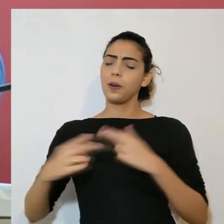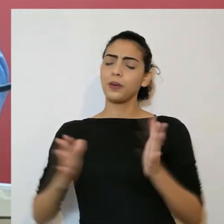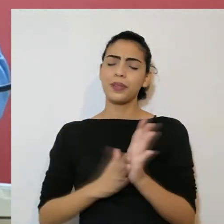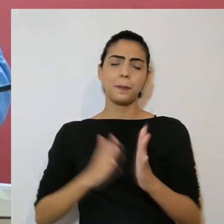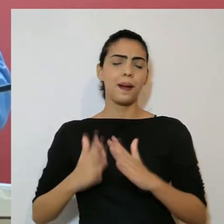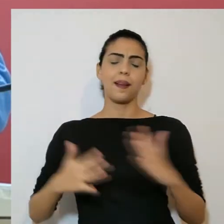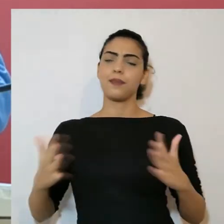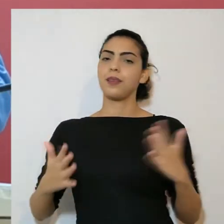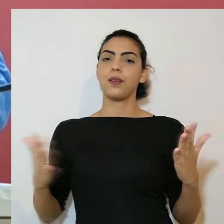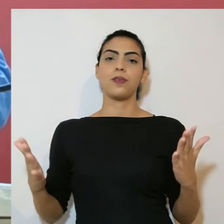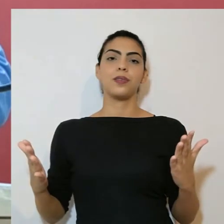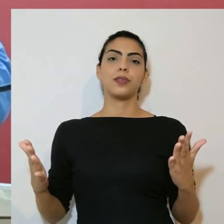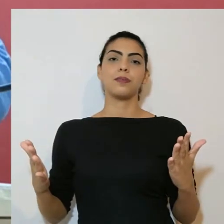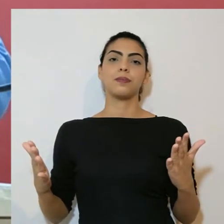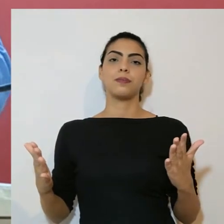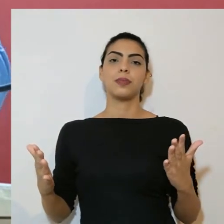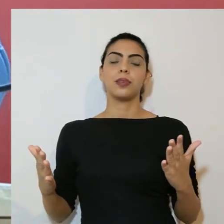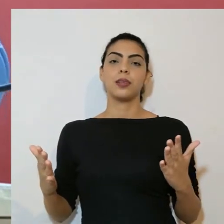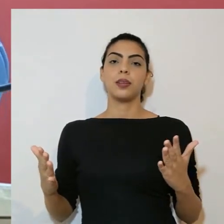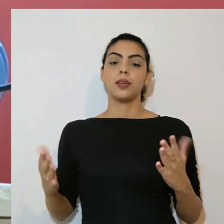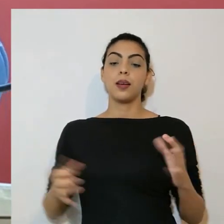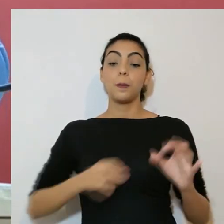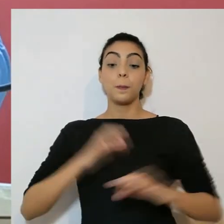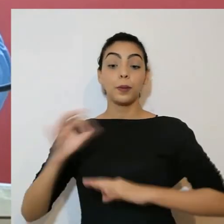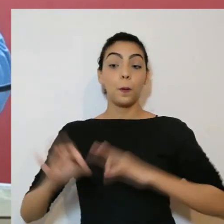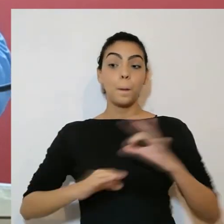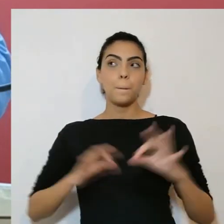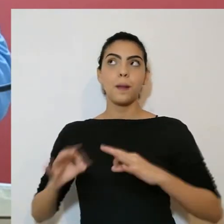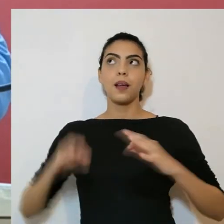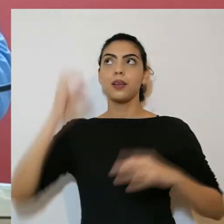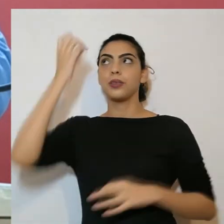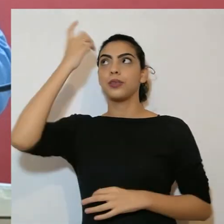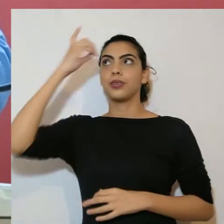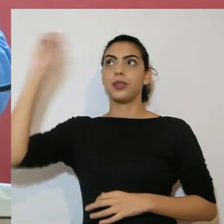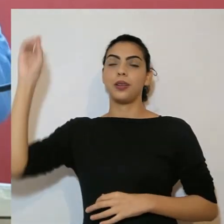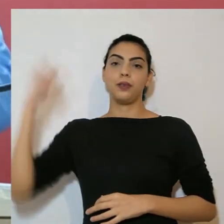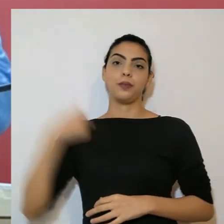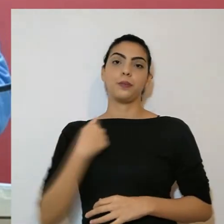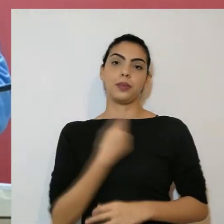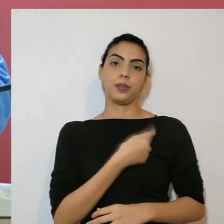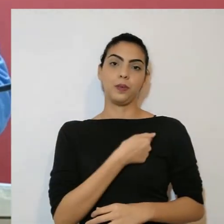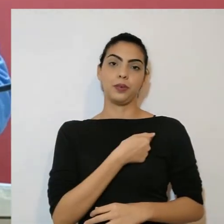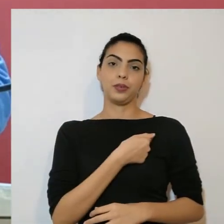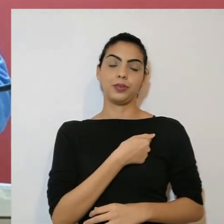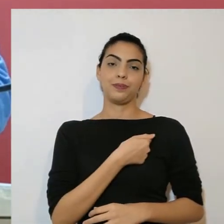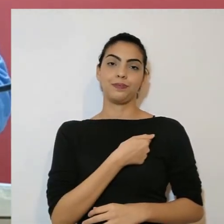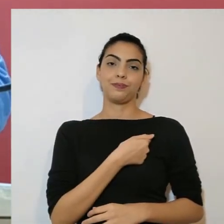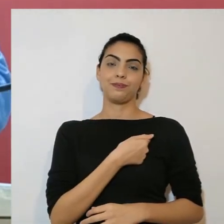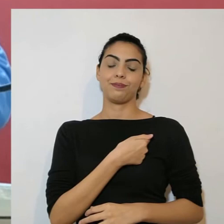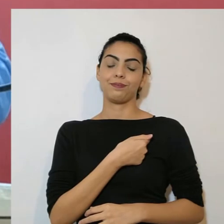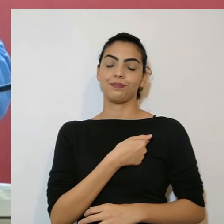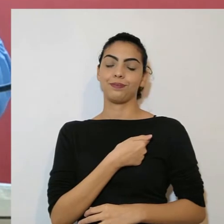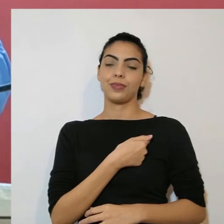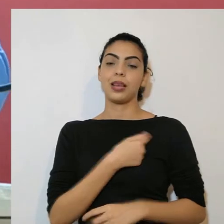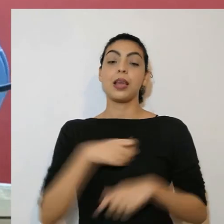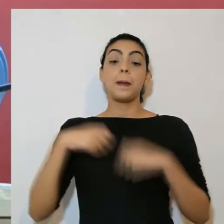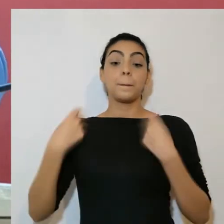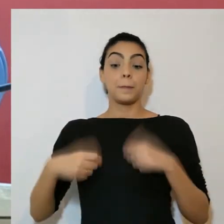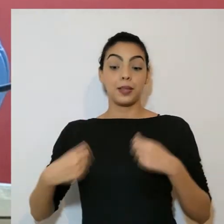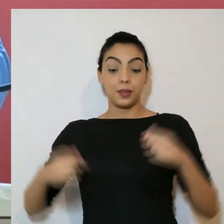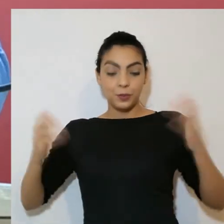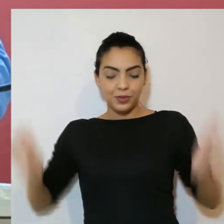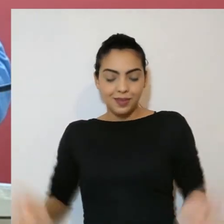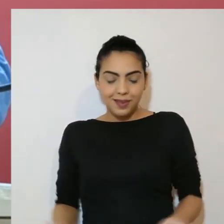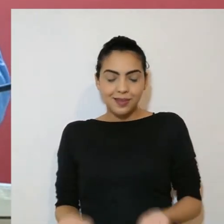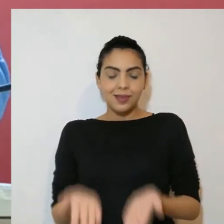algo maravilhoso, que faz parte de um projeto de Deus para a nossa vida. E nós